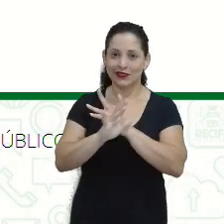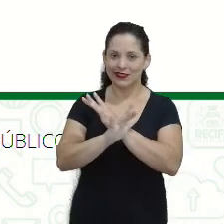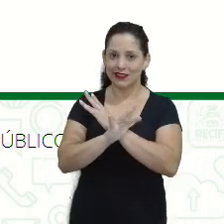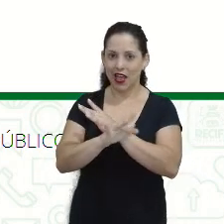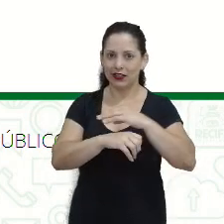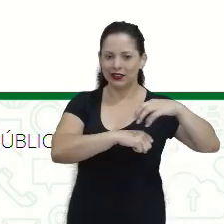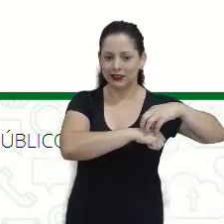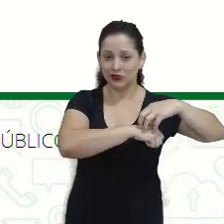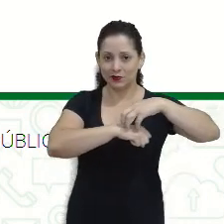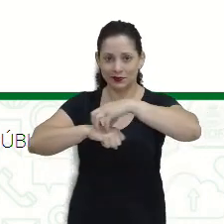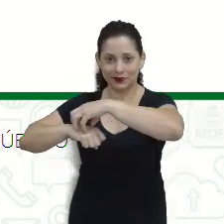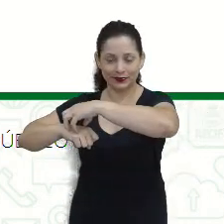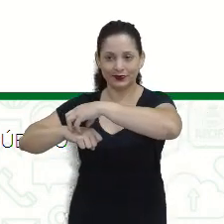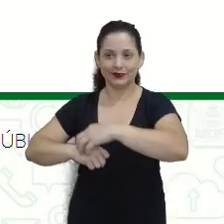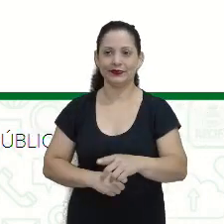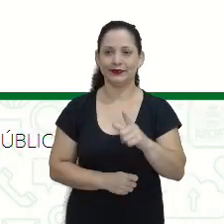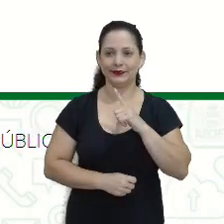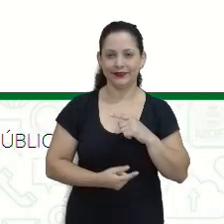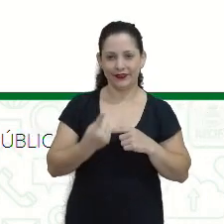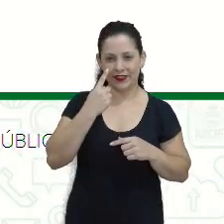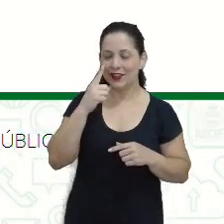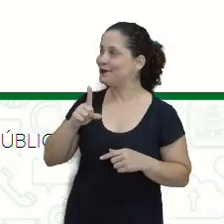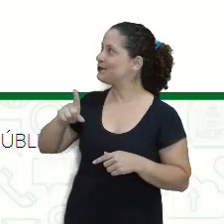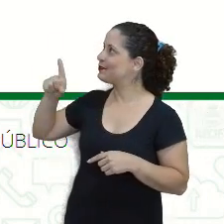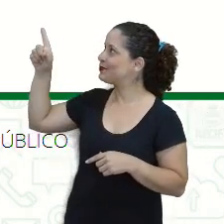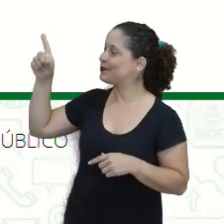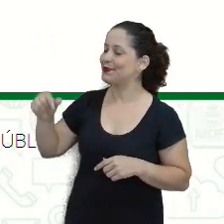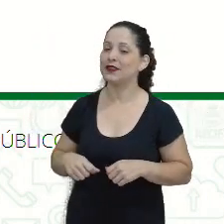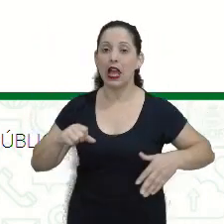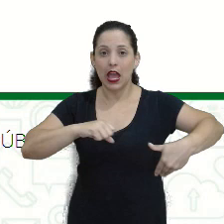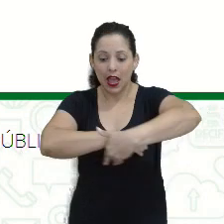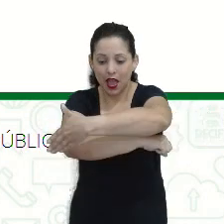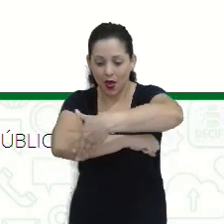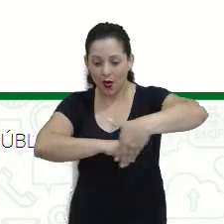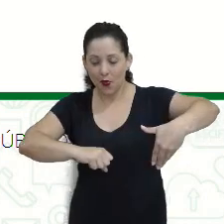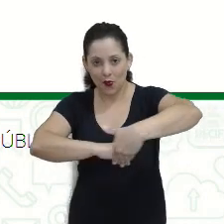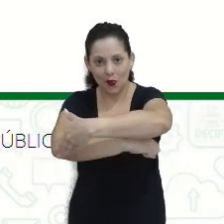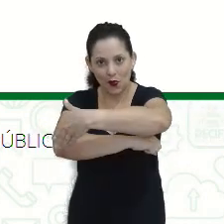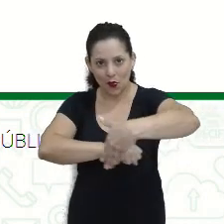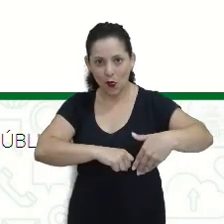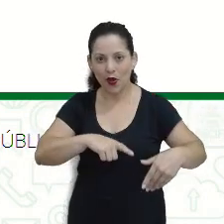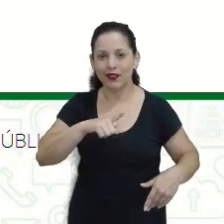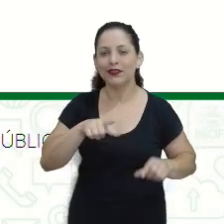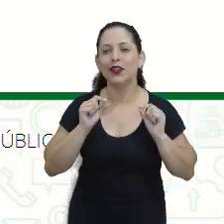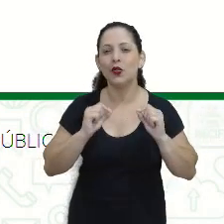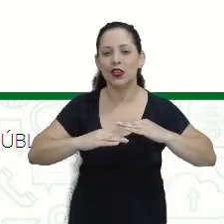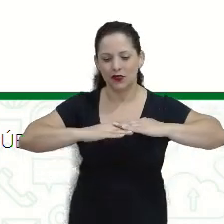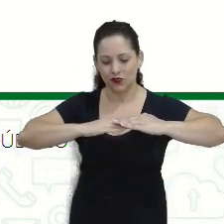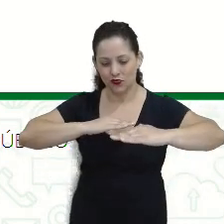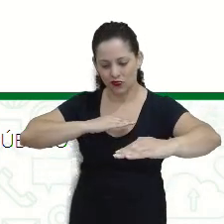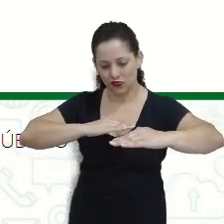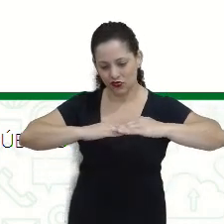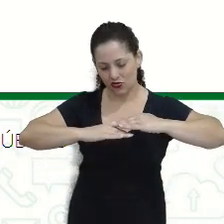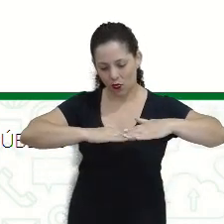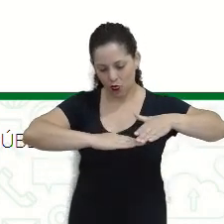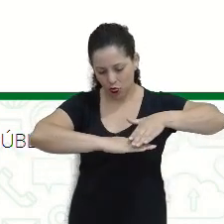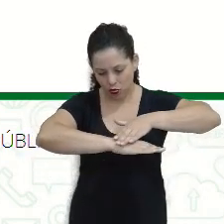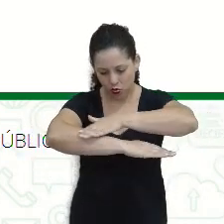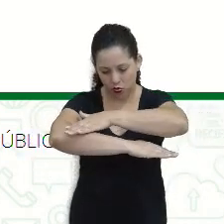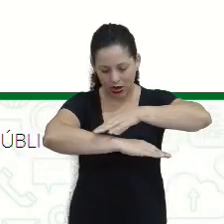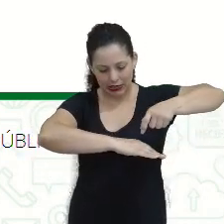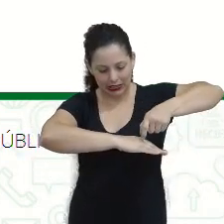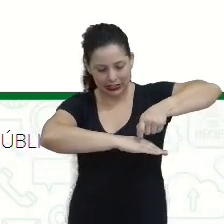Então, se vocês olharem com atenção, ó, vocês vão ver que lá e em outras ruas, tem aí o trilho dos bondes. Essa é a primeira foto de